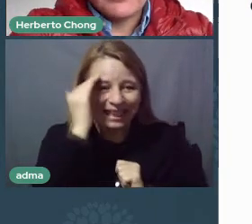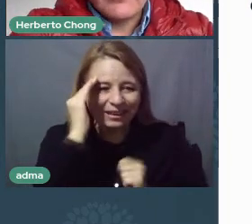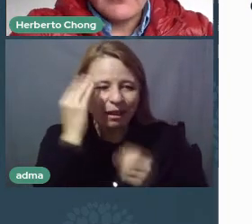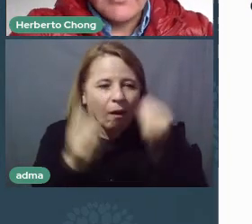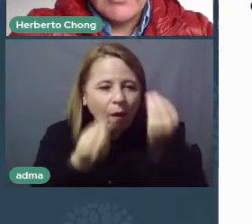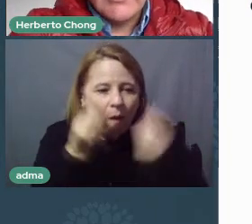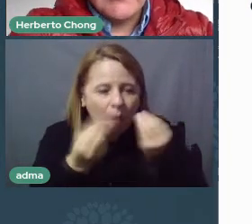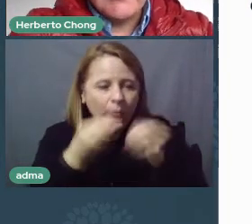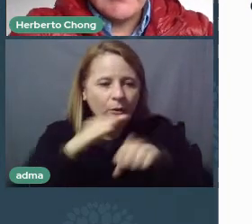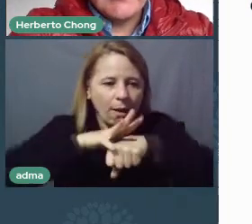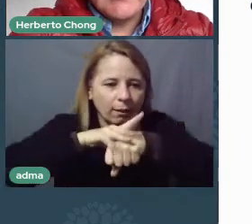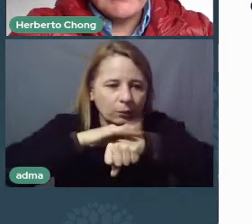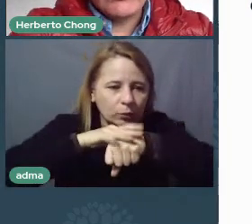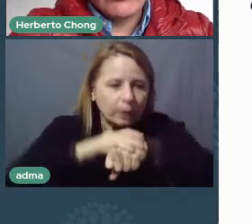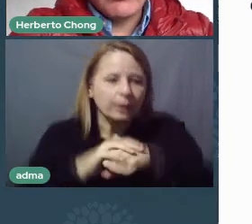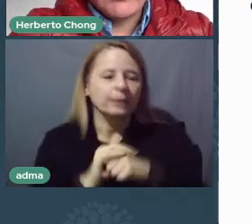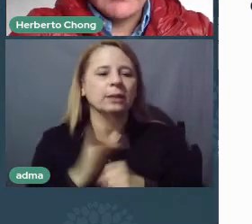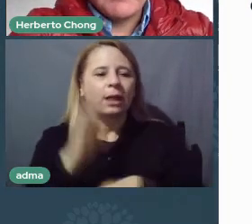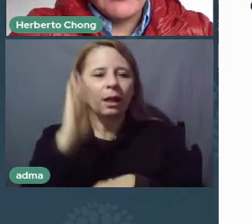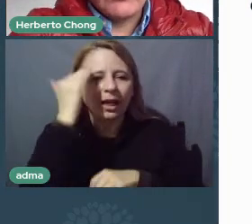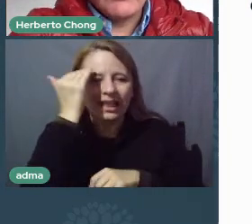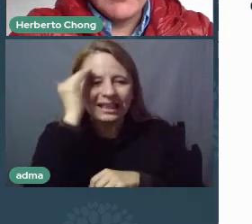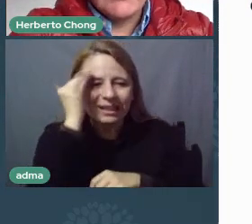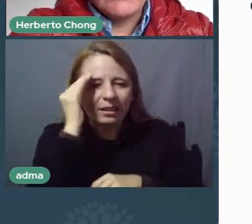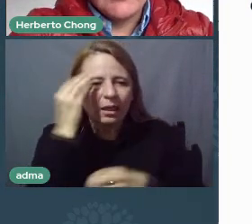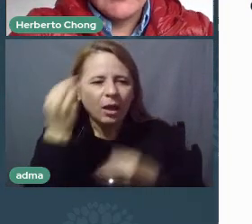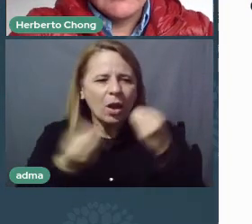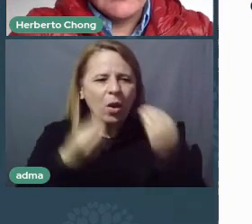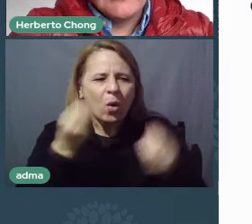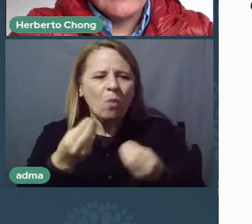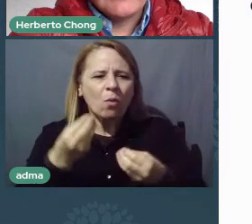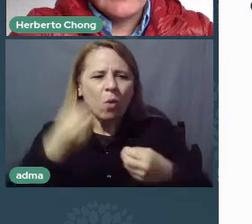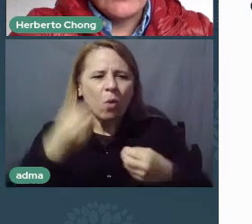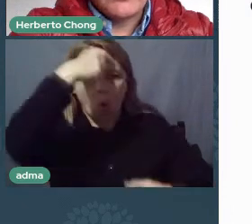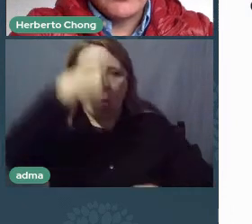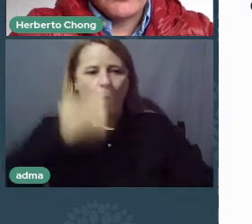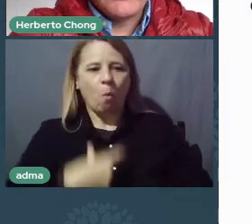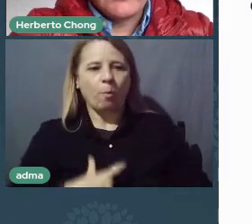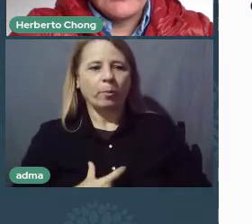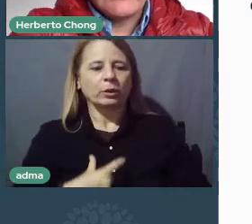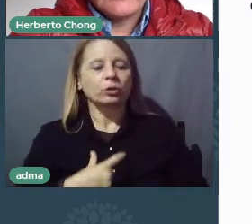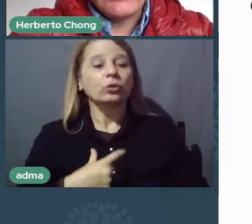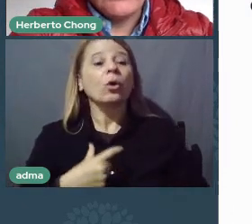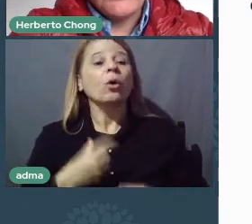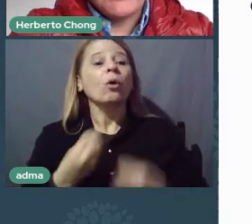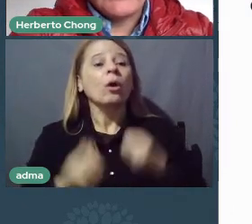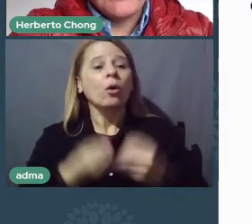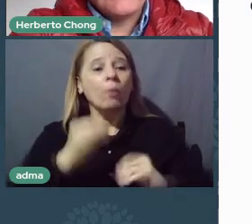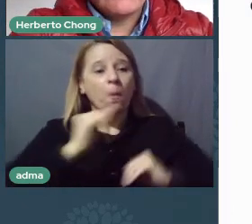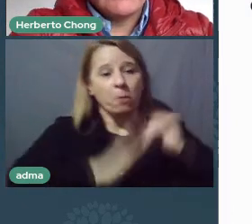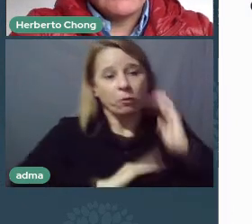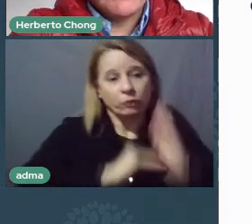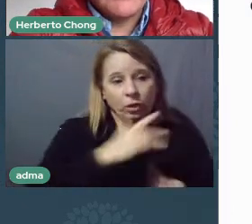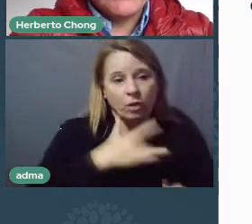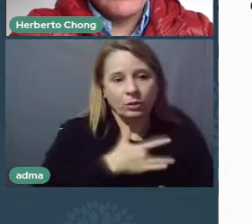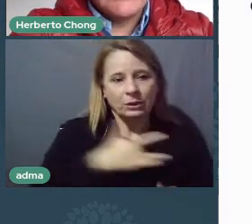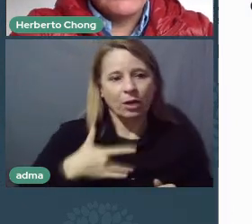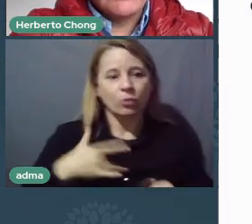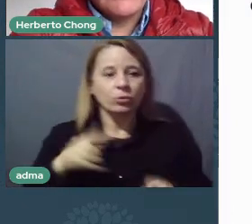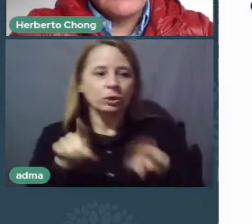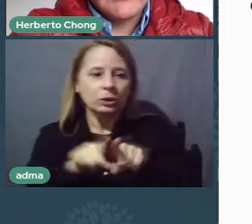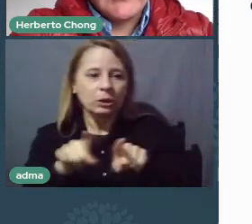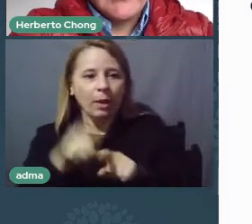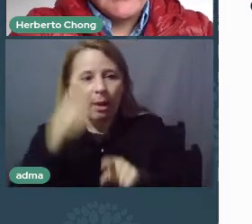doença, entender o comportamento humano, né, tanto por profissionais de saúde, pacientes, quanto também